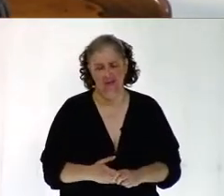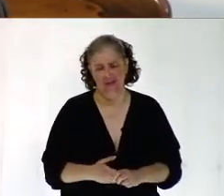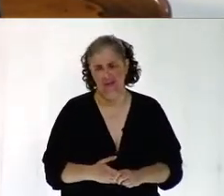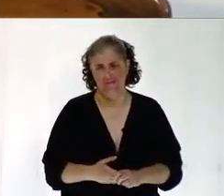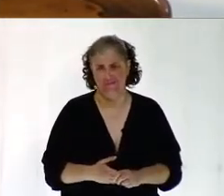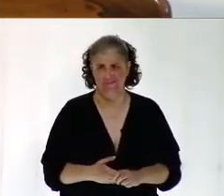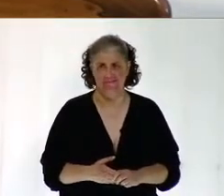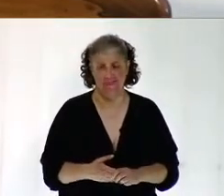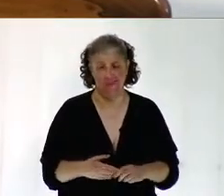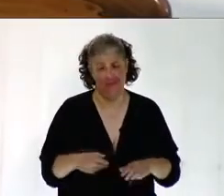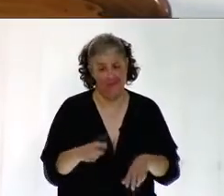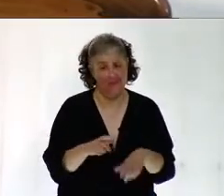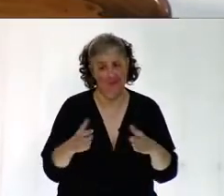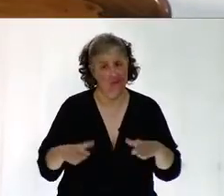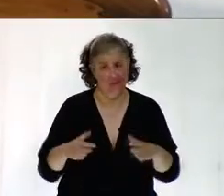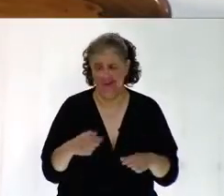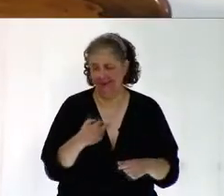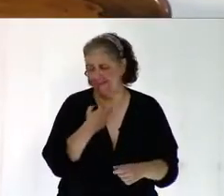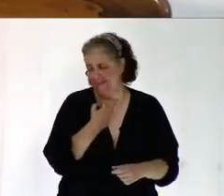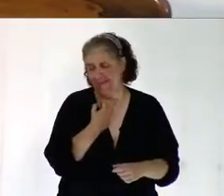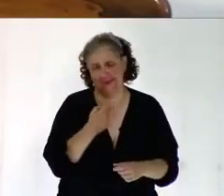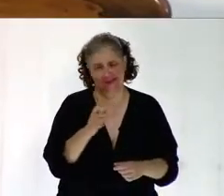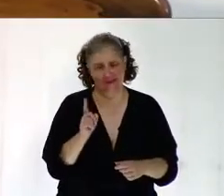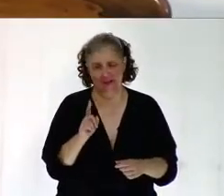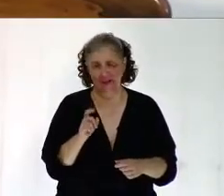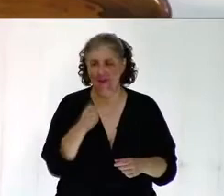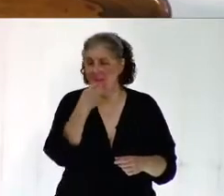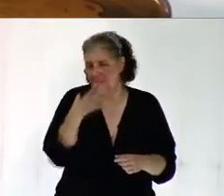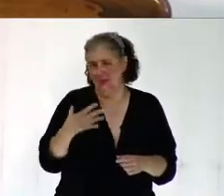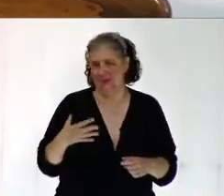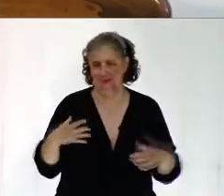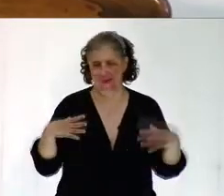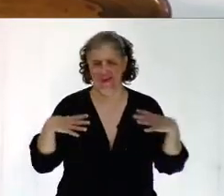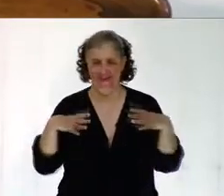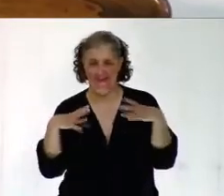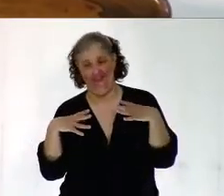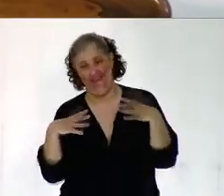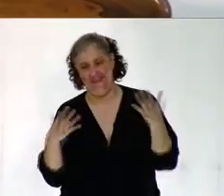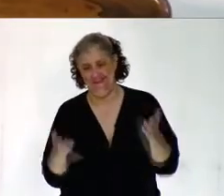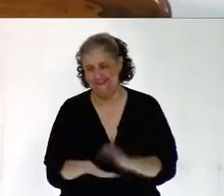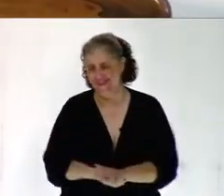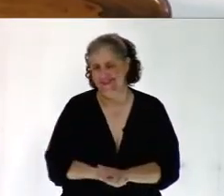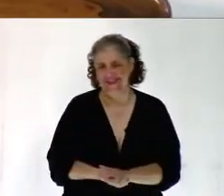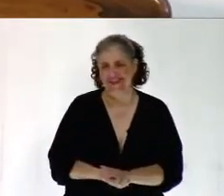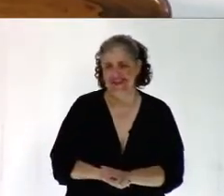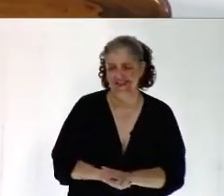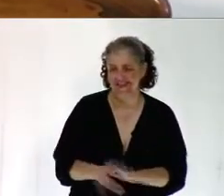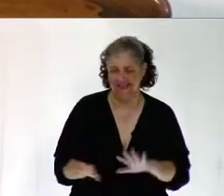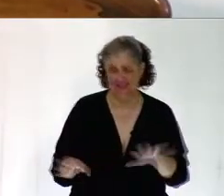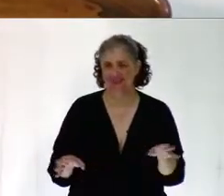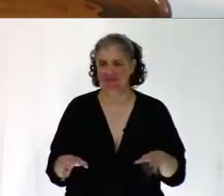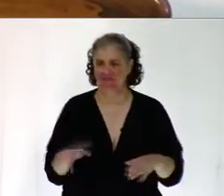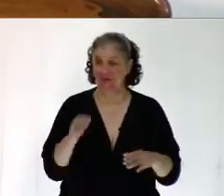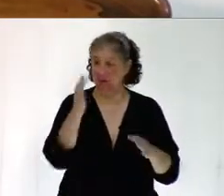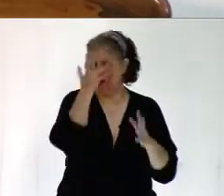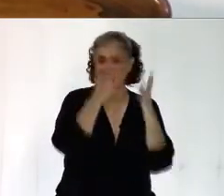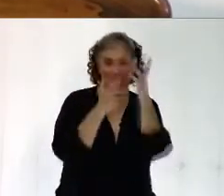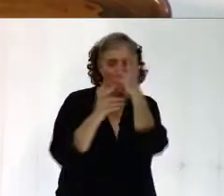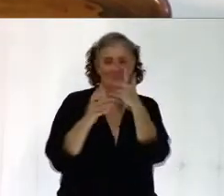é não parece um lugar para ter ter bons momentos